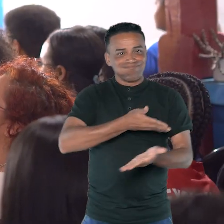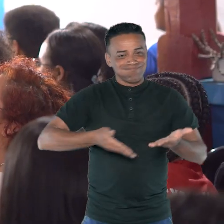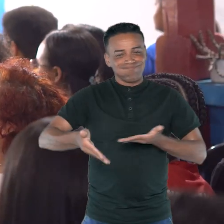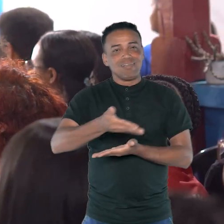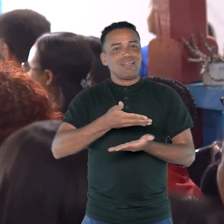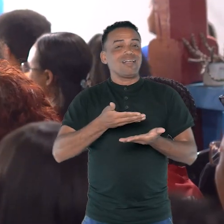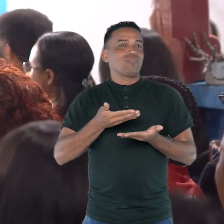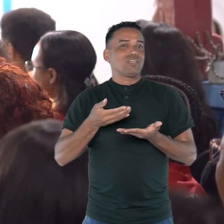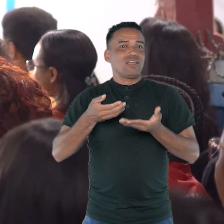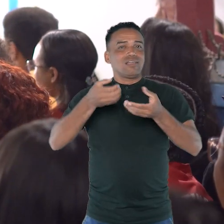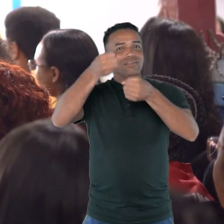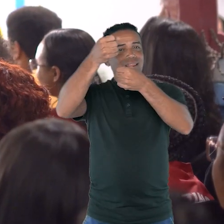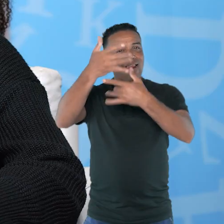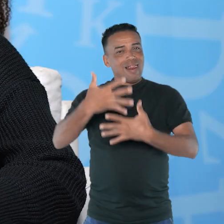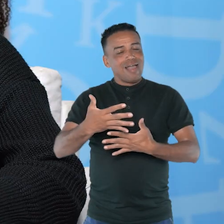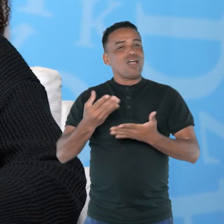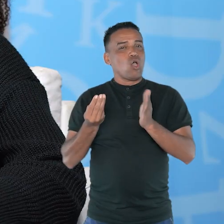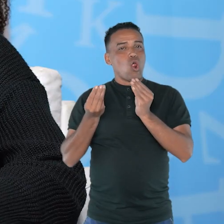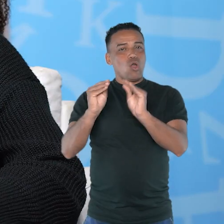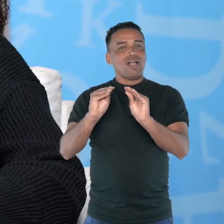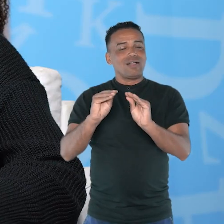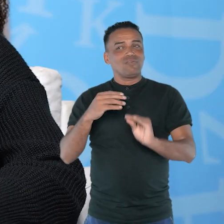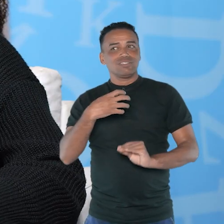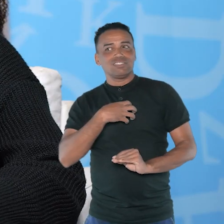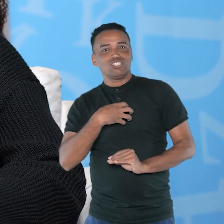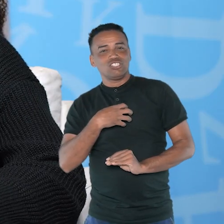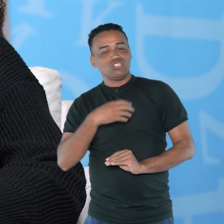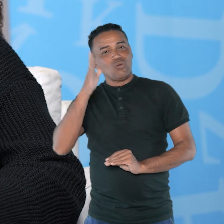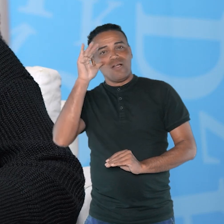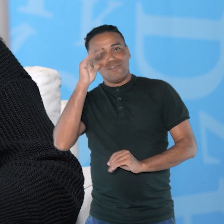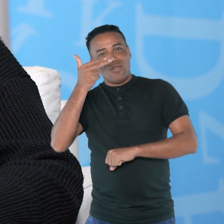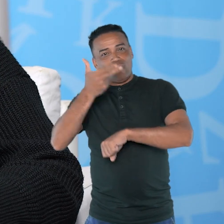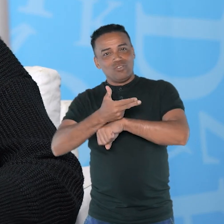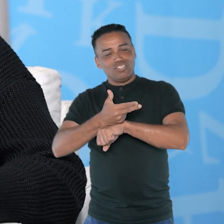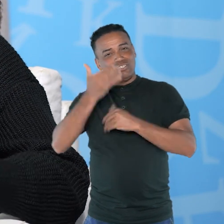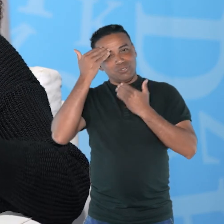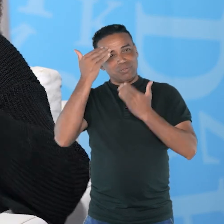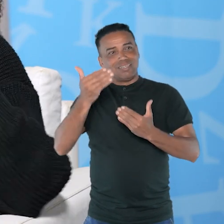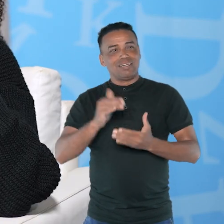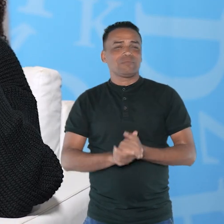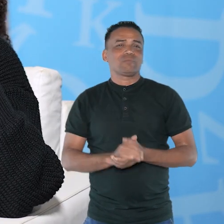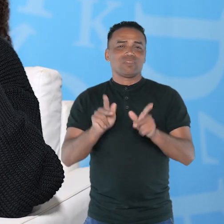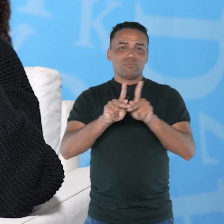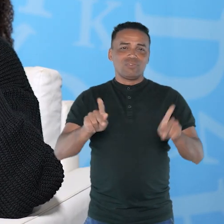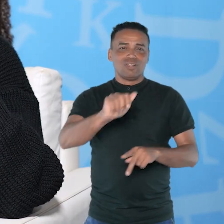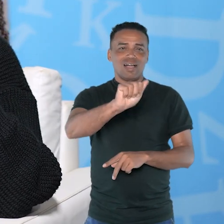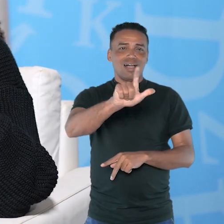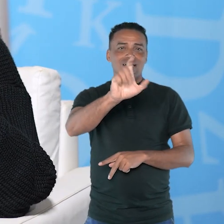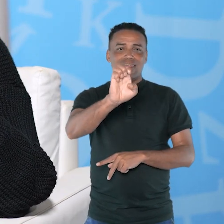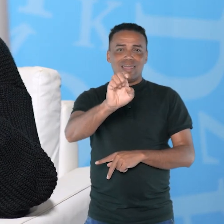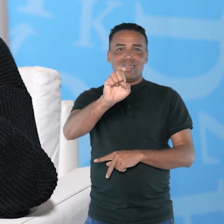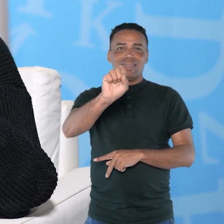colocar aquela declaração tão amorosa do que você sentiu ao assistir ao vídeo. Obrigada. Nossa, professora Alessandra, que legal.